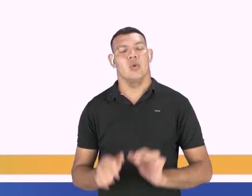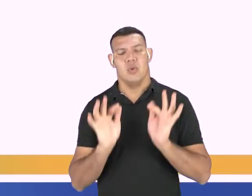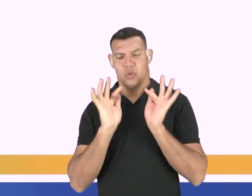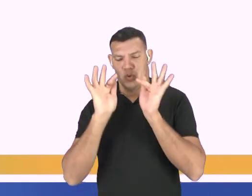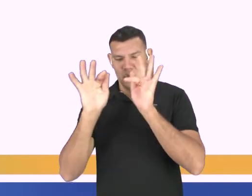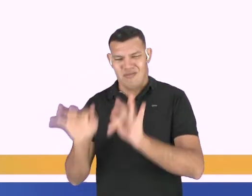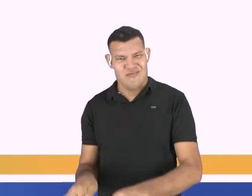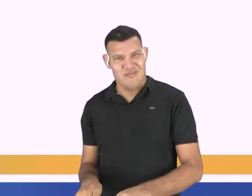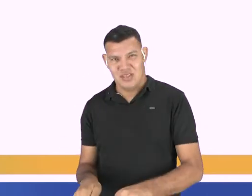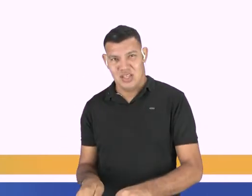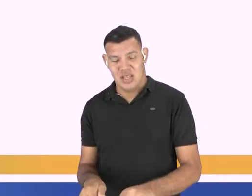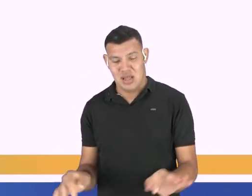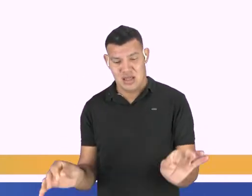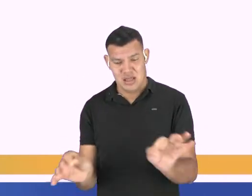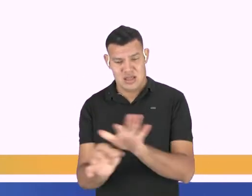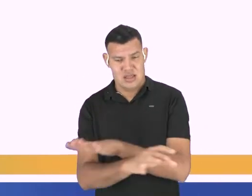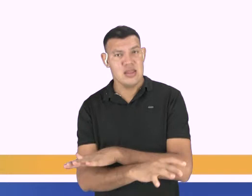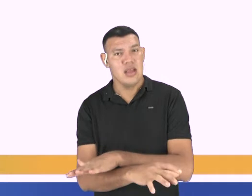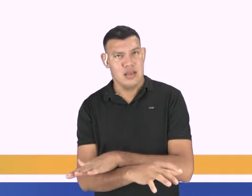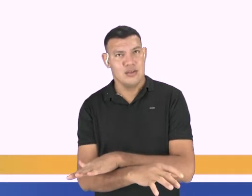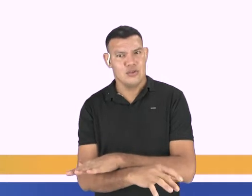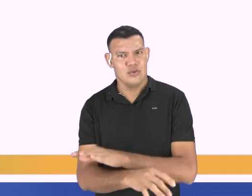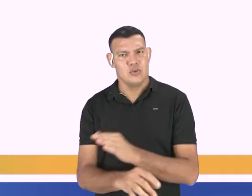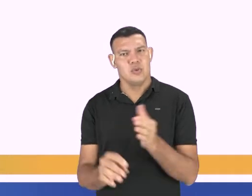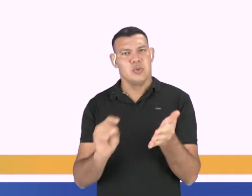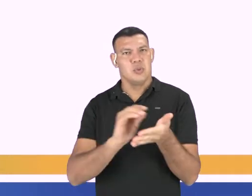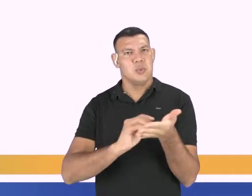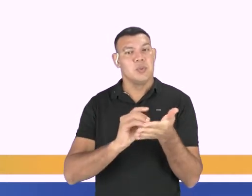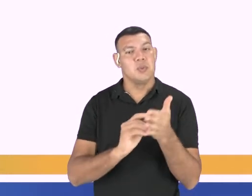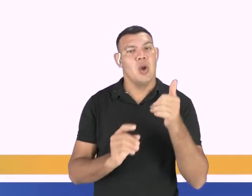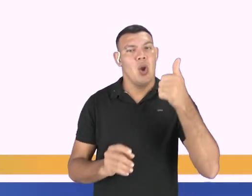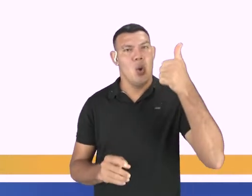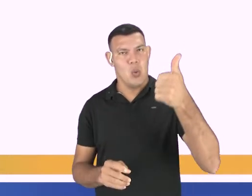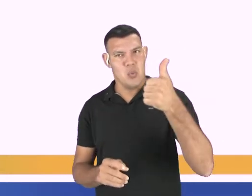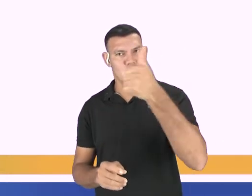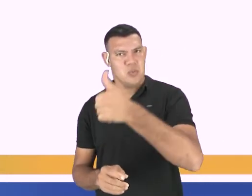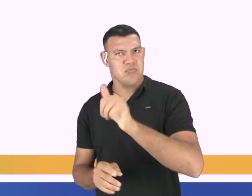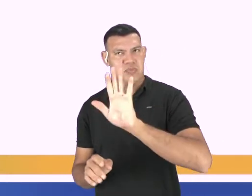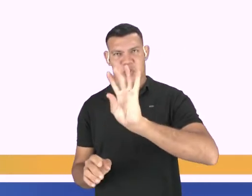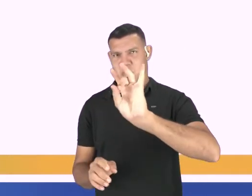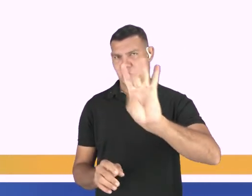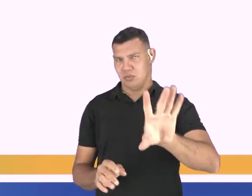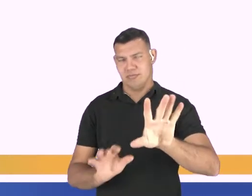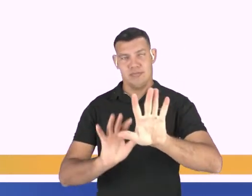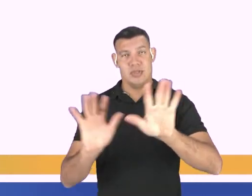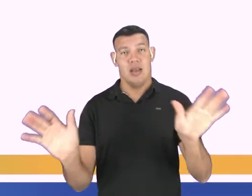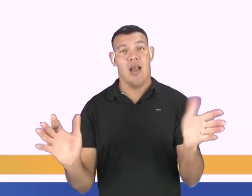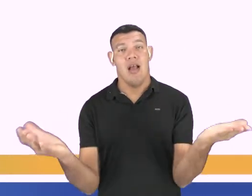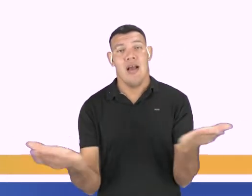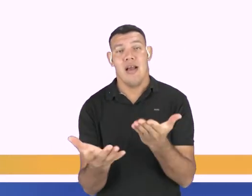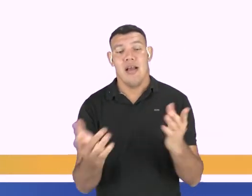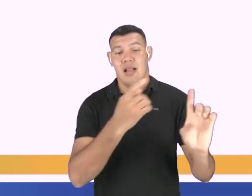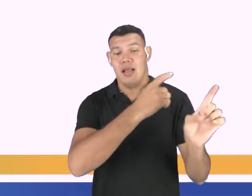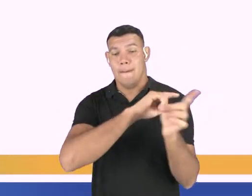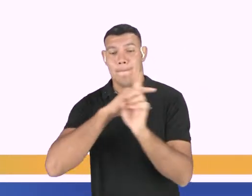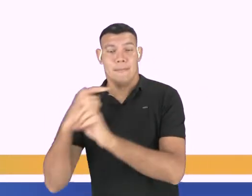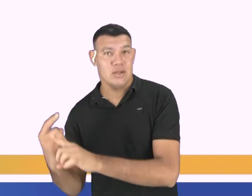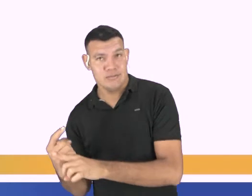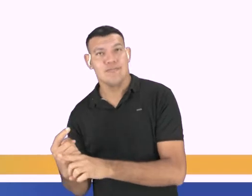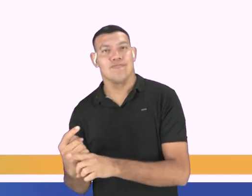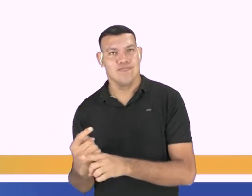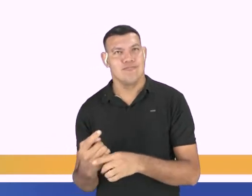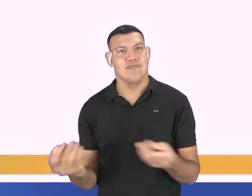os números aí são 1, né, a gente não precisa mais realizar a divisão. Então, agora, nós vamos multiplicar todos os